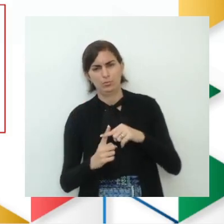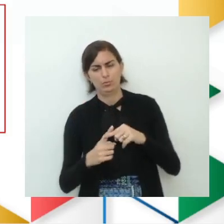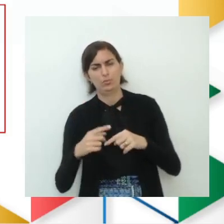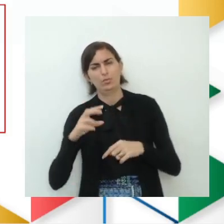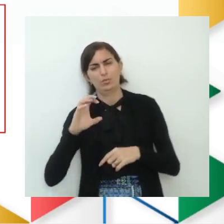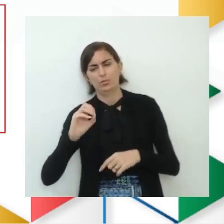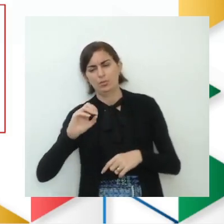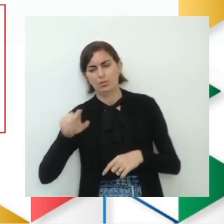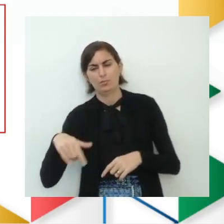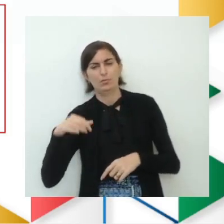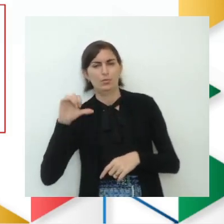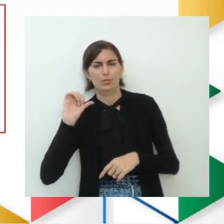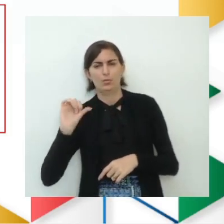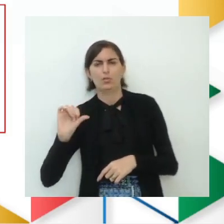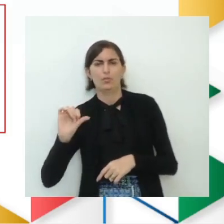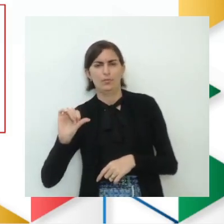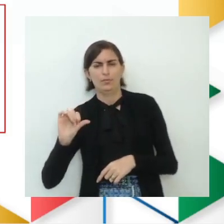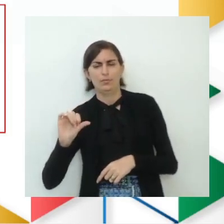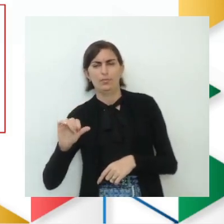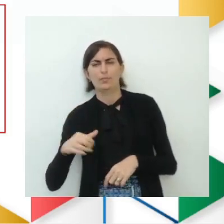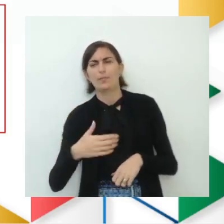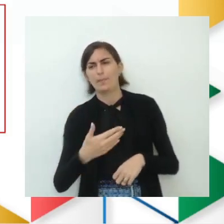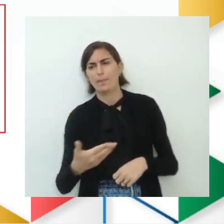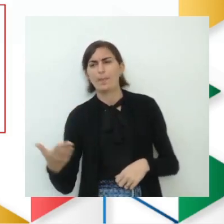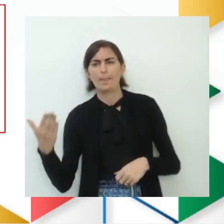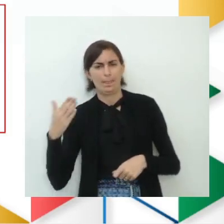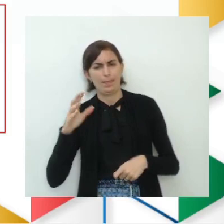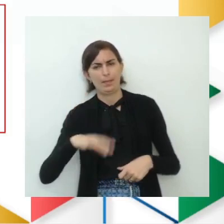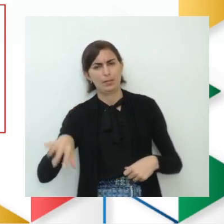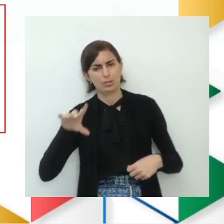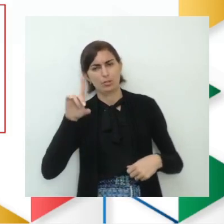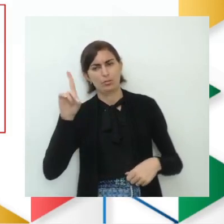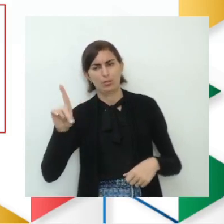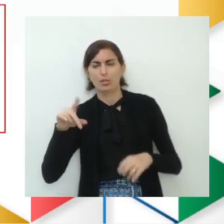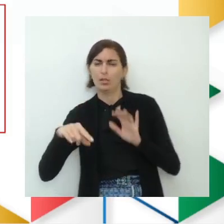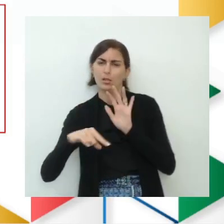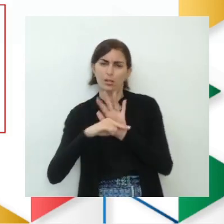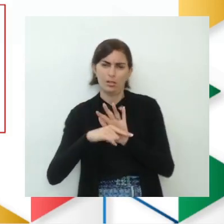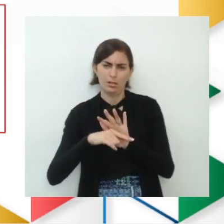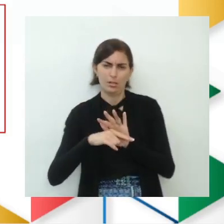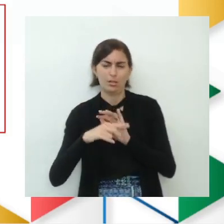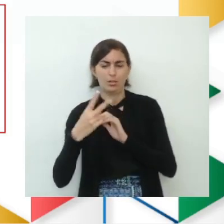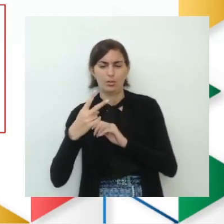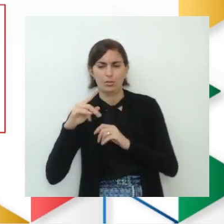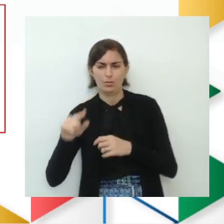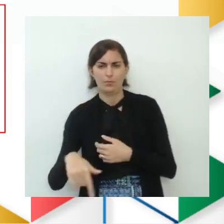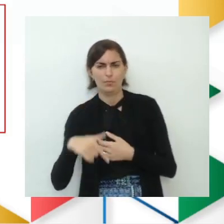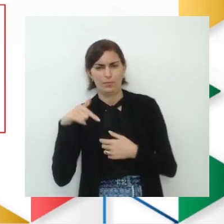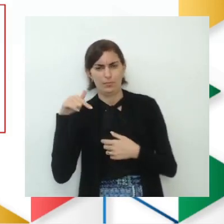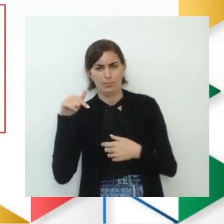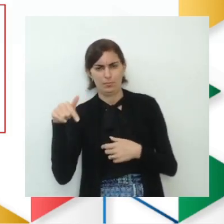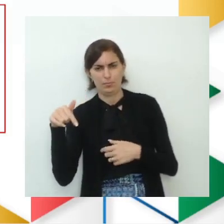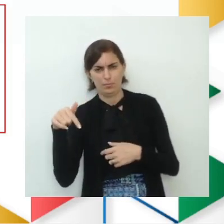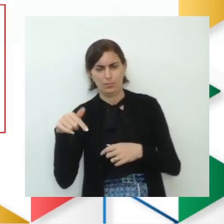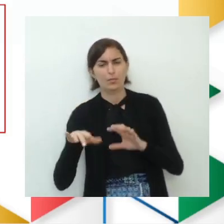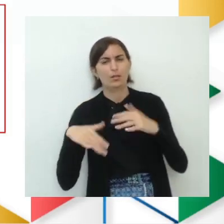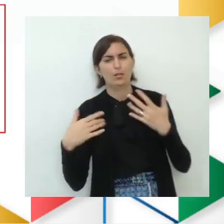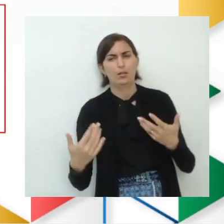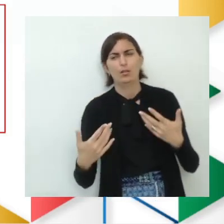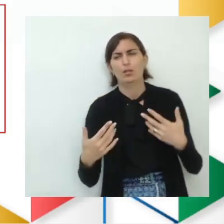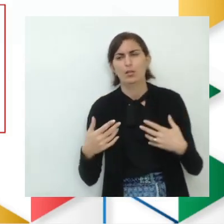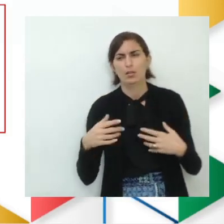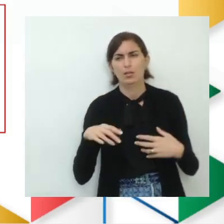positiva, 0,9. E a região D está negativa, 2,7, tá bom?